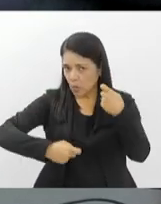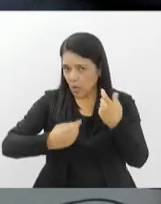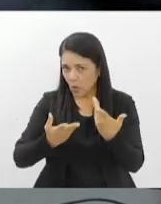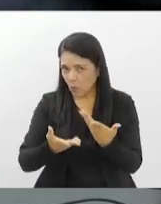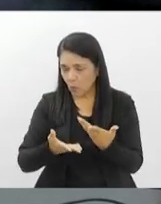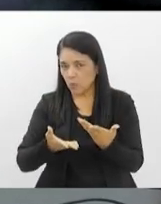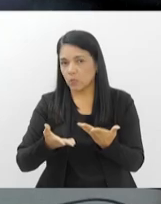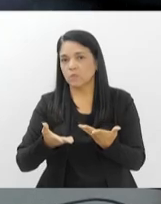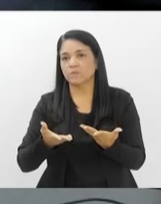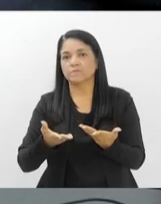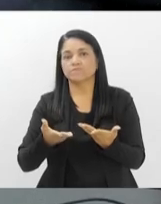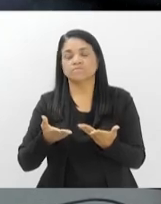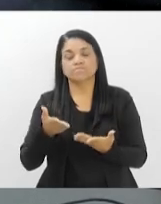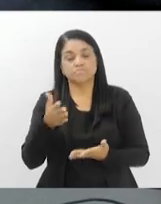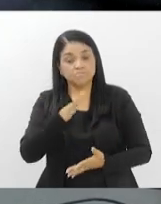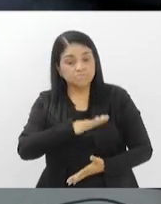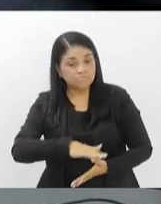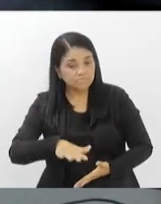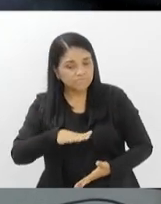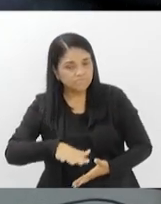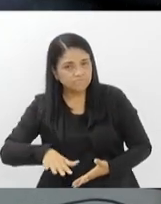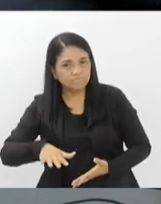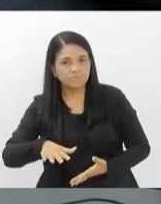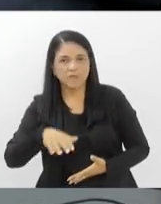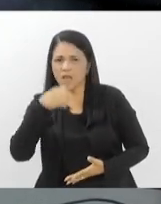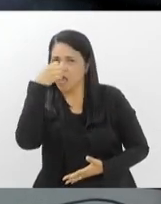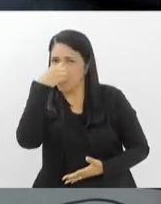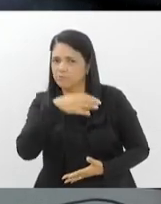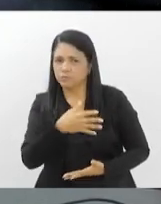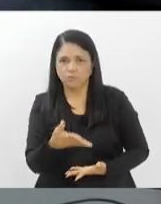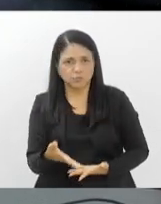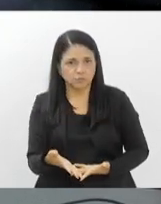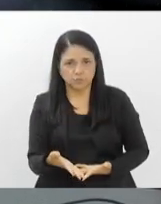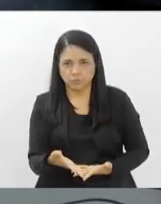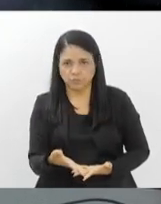né, de forma, né, absolutamente imprópria.